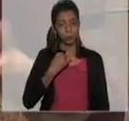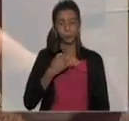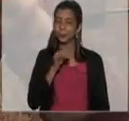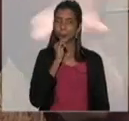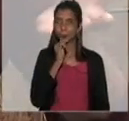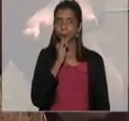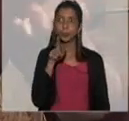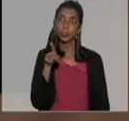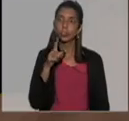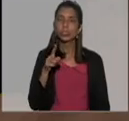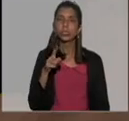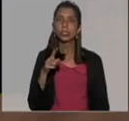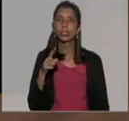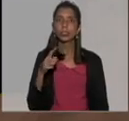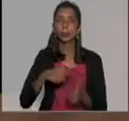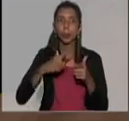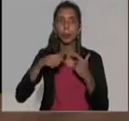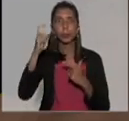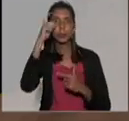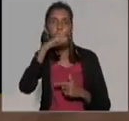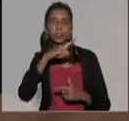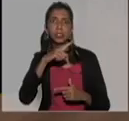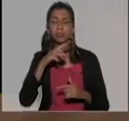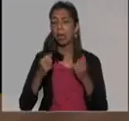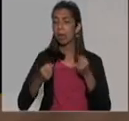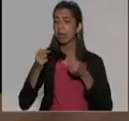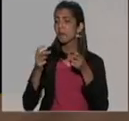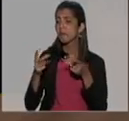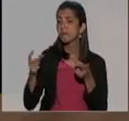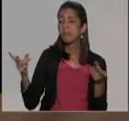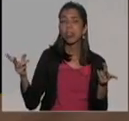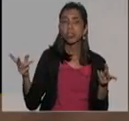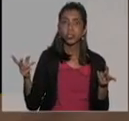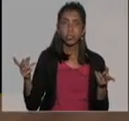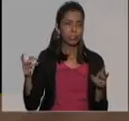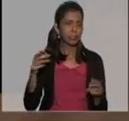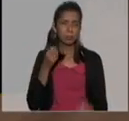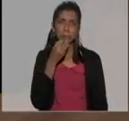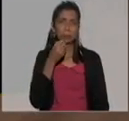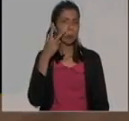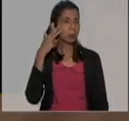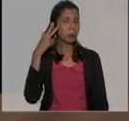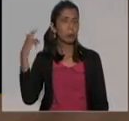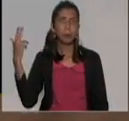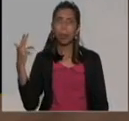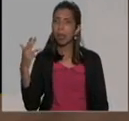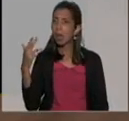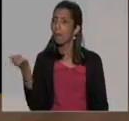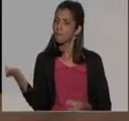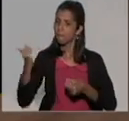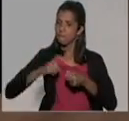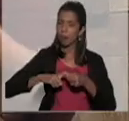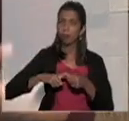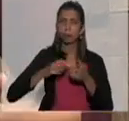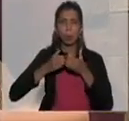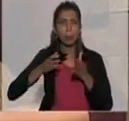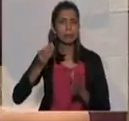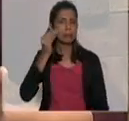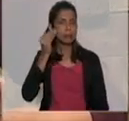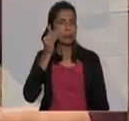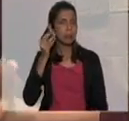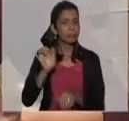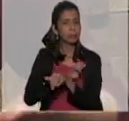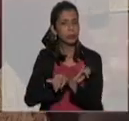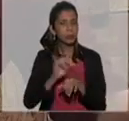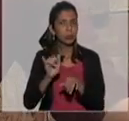me disse isso por exemplo você tá numa situação mais difícil você vai lá vende seu carro faz aquilo faz aquilo outro numa boa renasce das cinzas procura outra